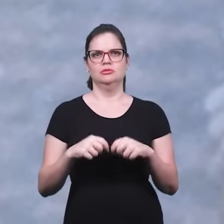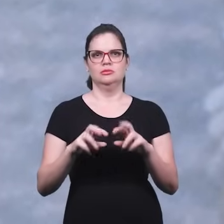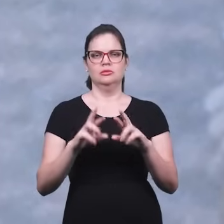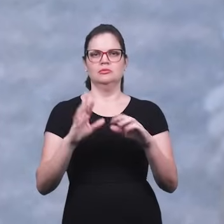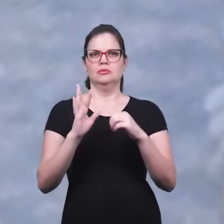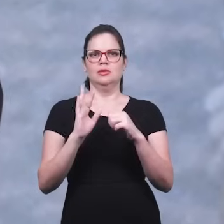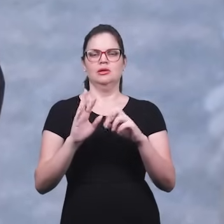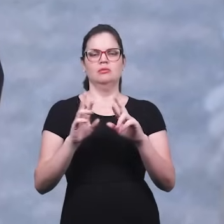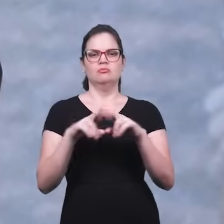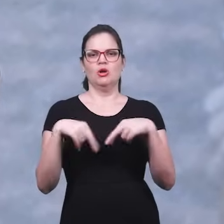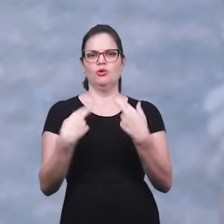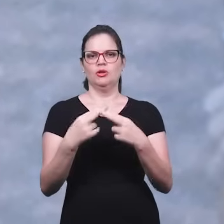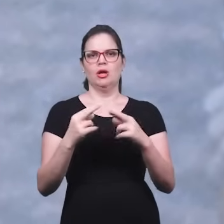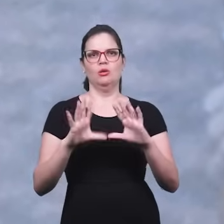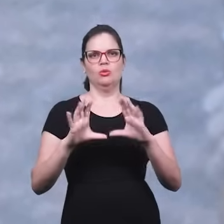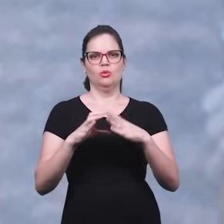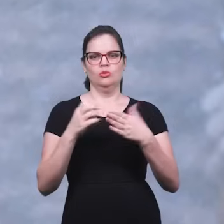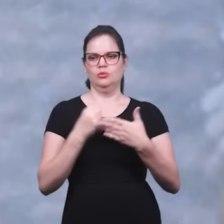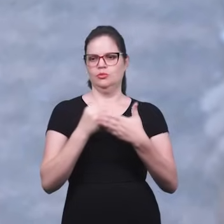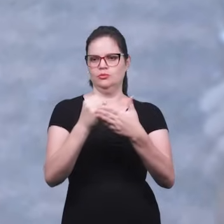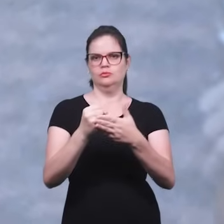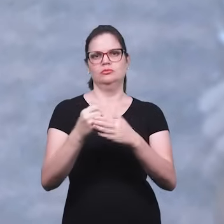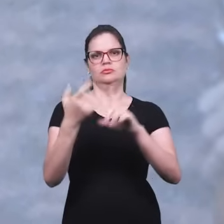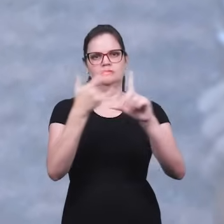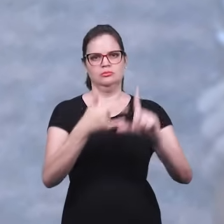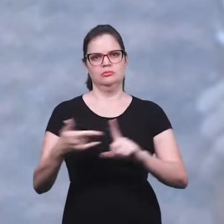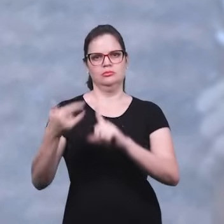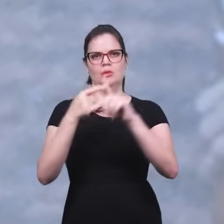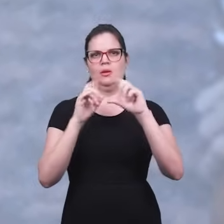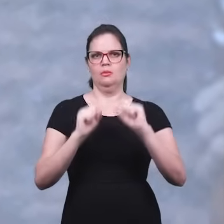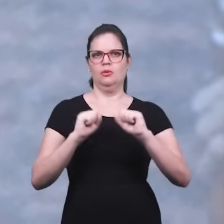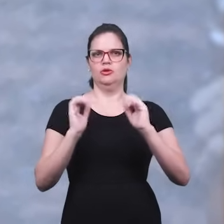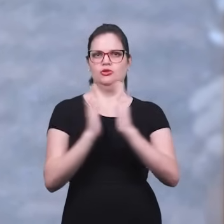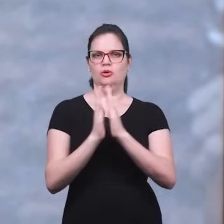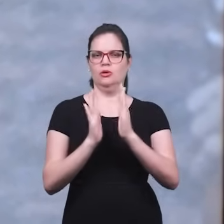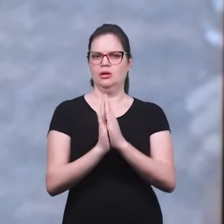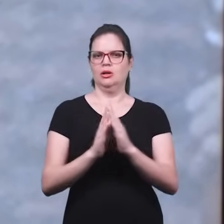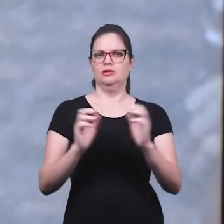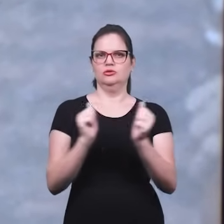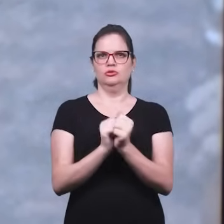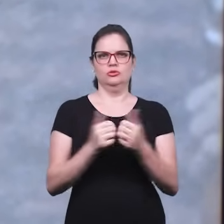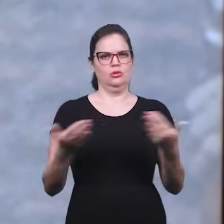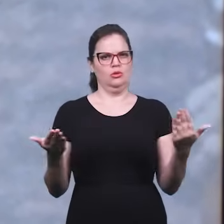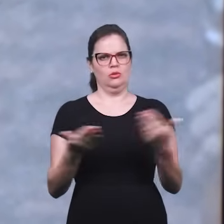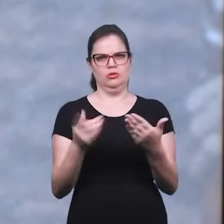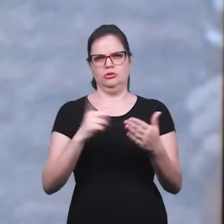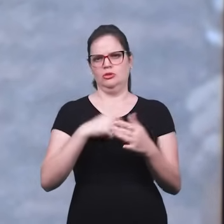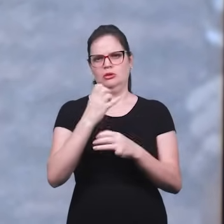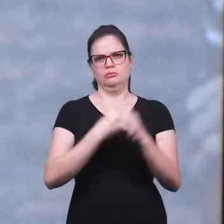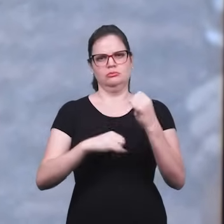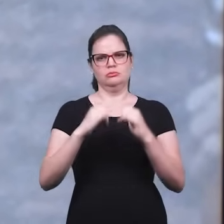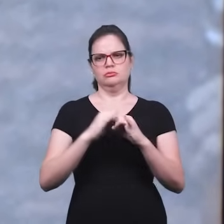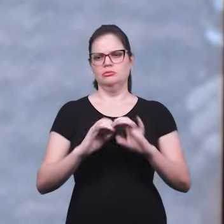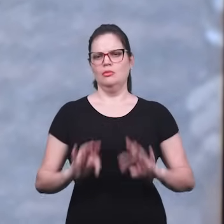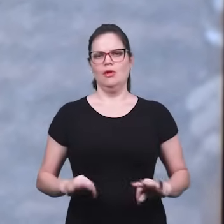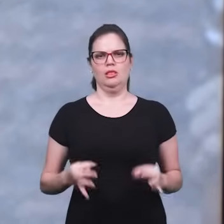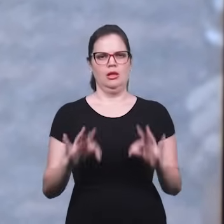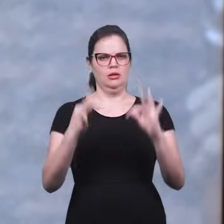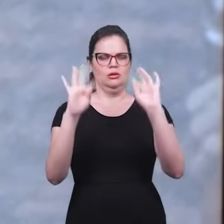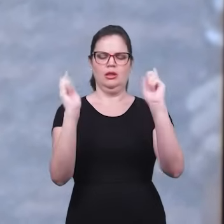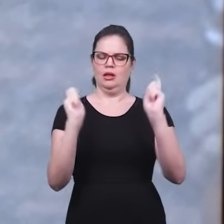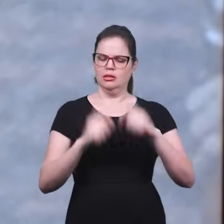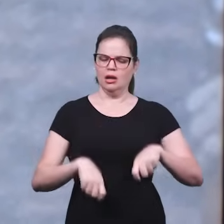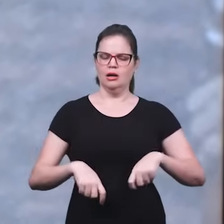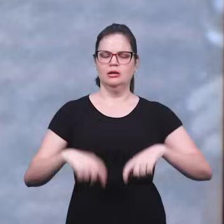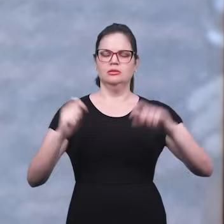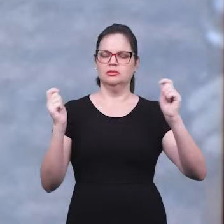de reunião de grupo de assistência, você pode estar orando junto com o seu pastor, o pastor está orando por você. Hoje, através da tecnologia, a gente